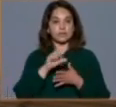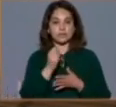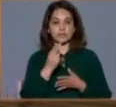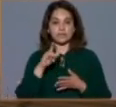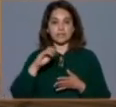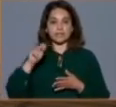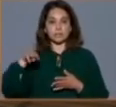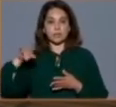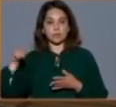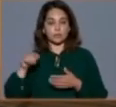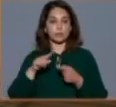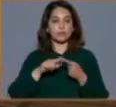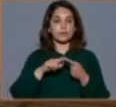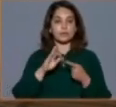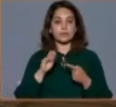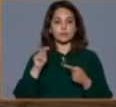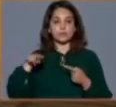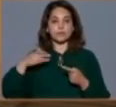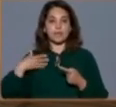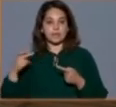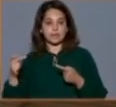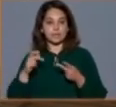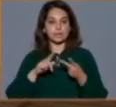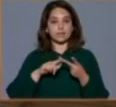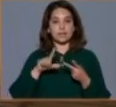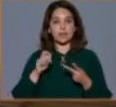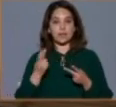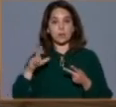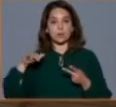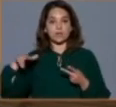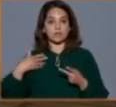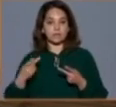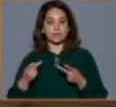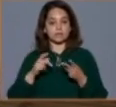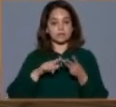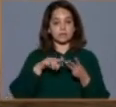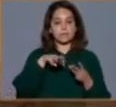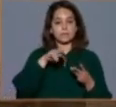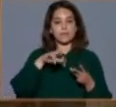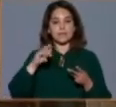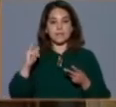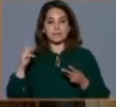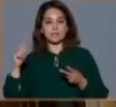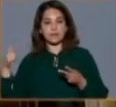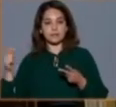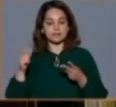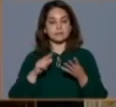Freire, Fernanda de Jesus Soares Alves, Laurinda Ferreira, Maria Ivete Veloso de